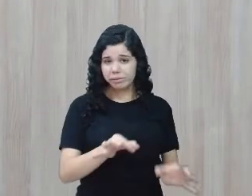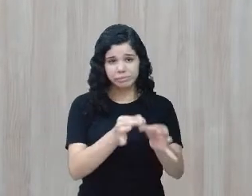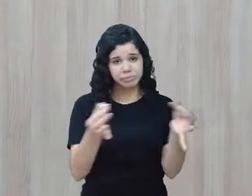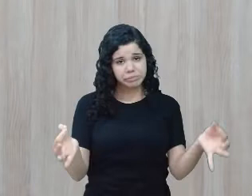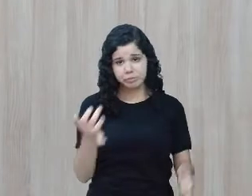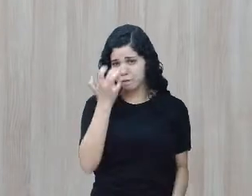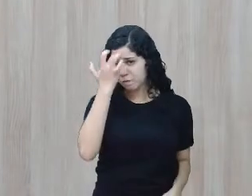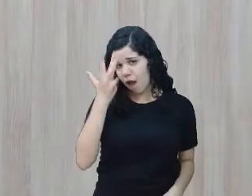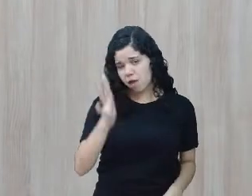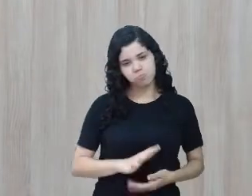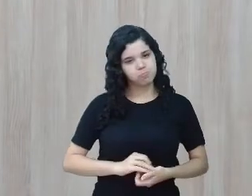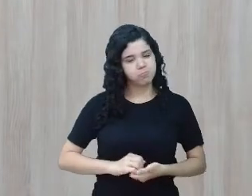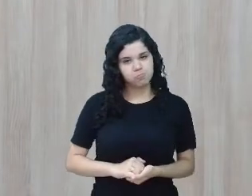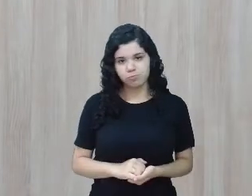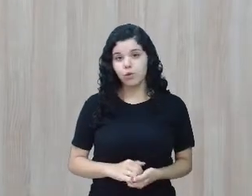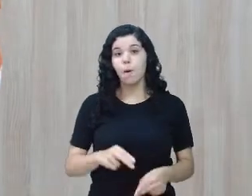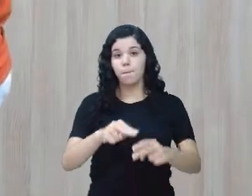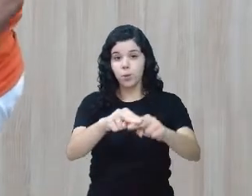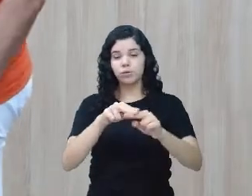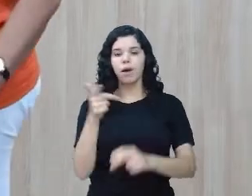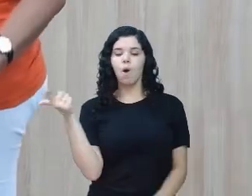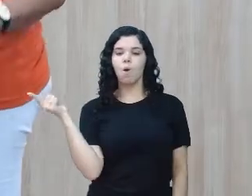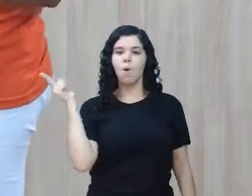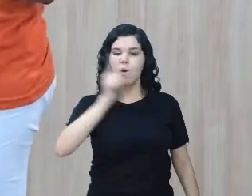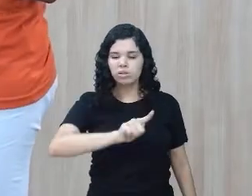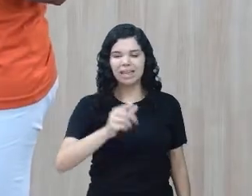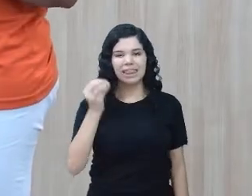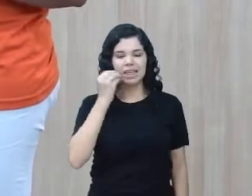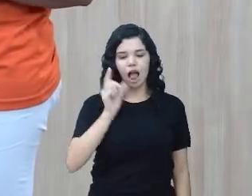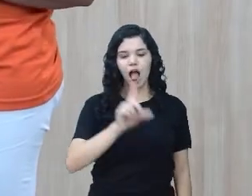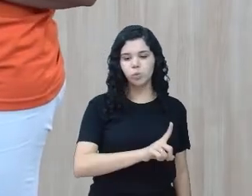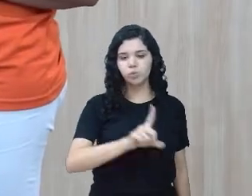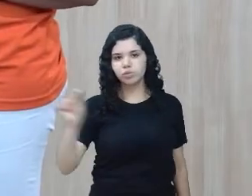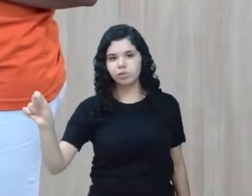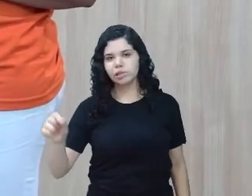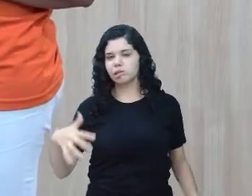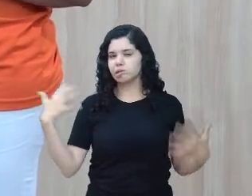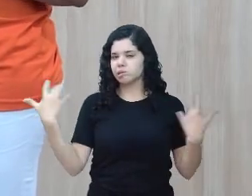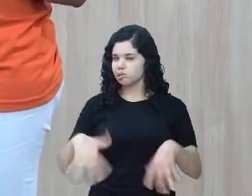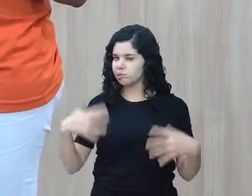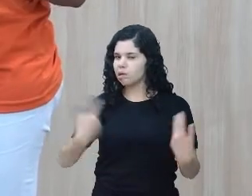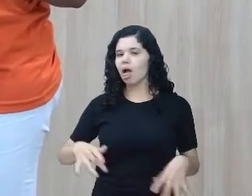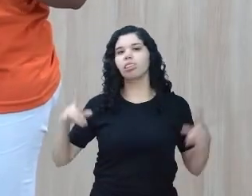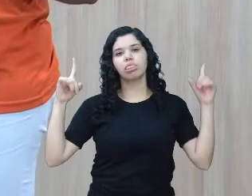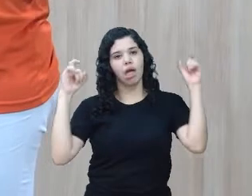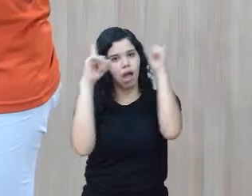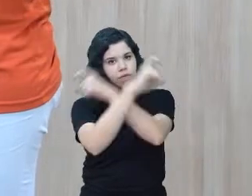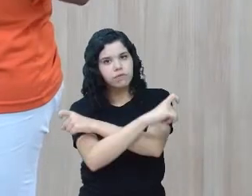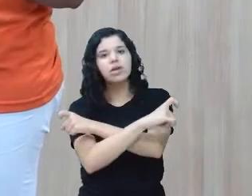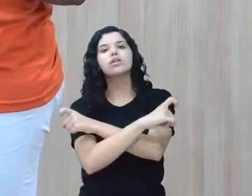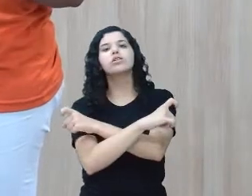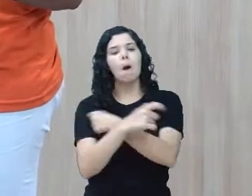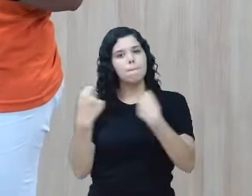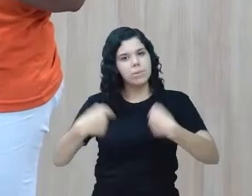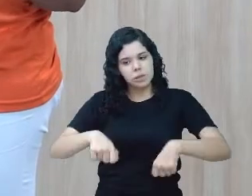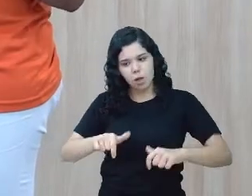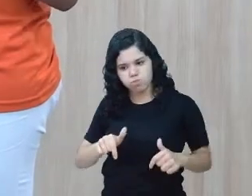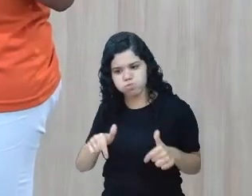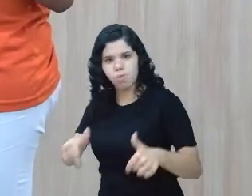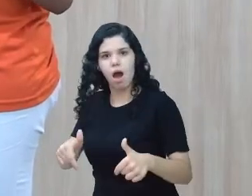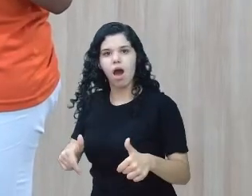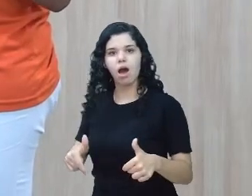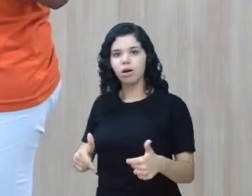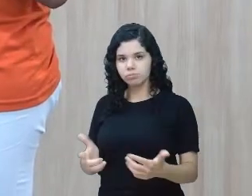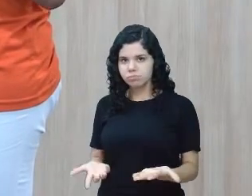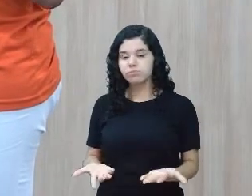dela, certo? Então, para conseguir escapar, também dava um certo trabalho. Era chegar, era se impor. E a